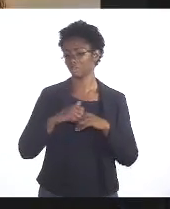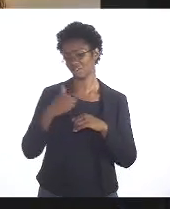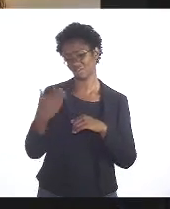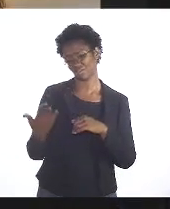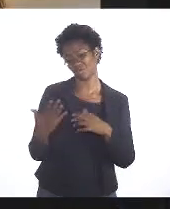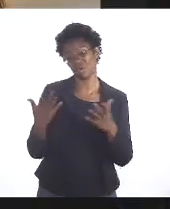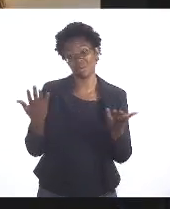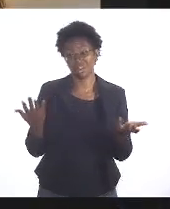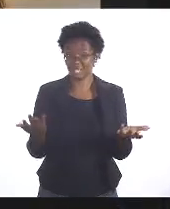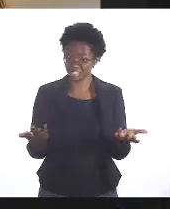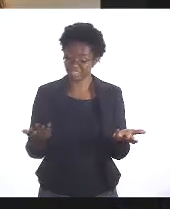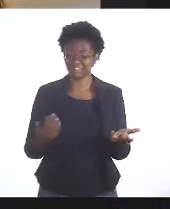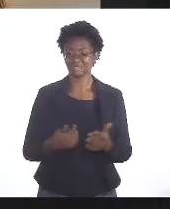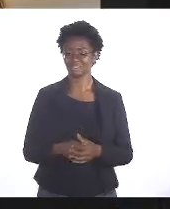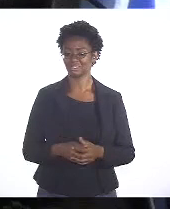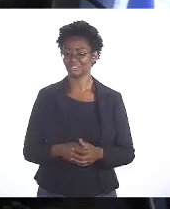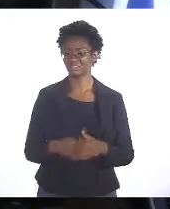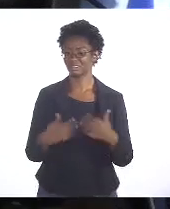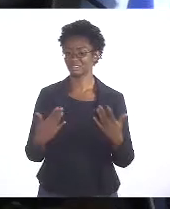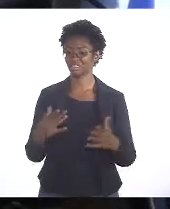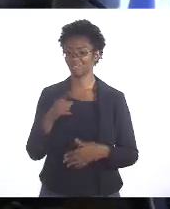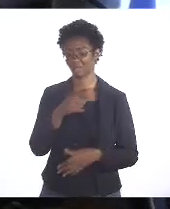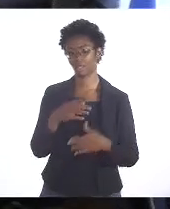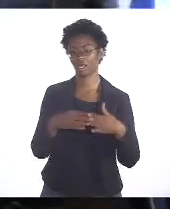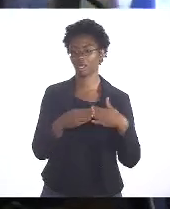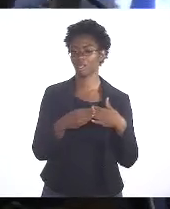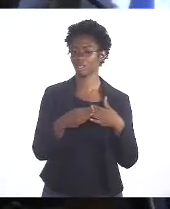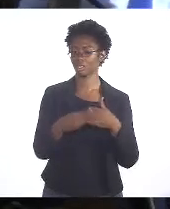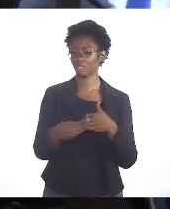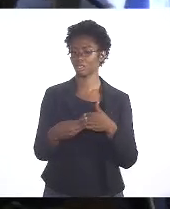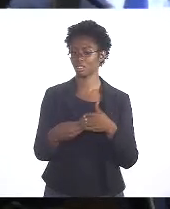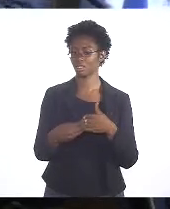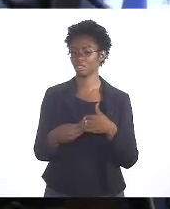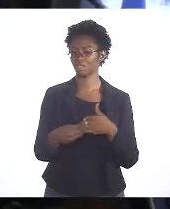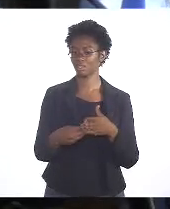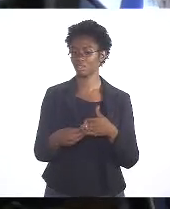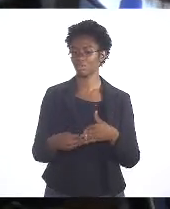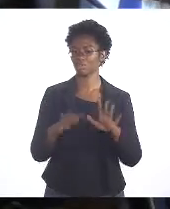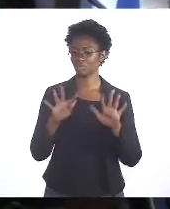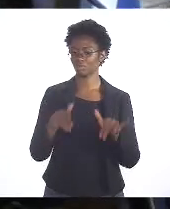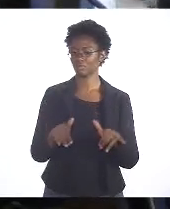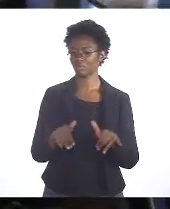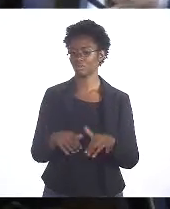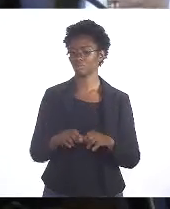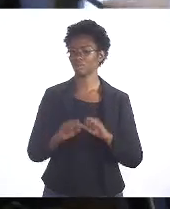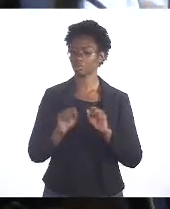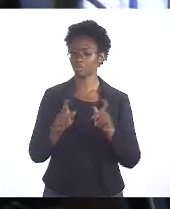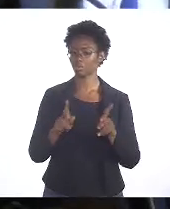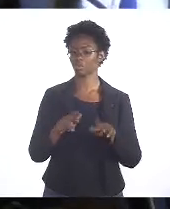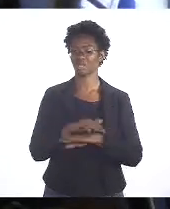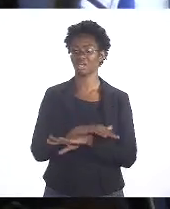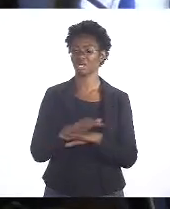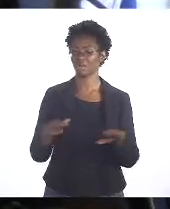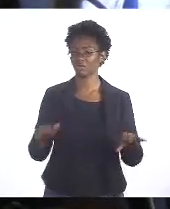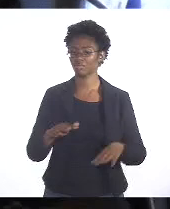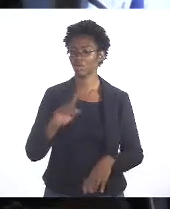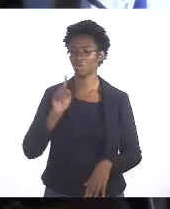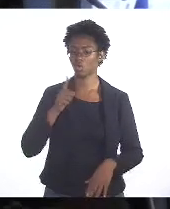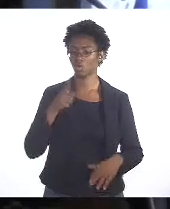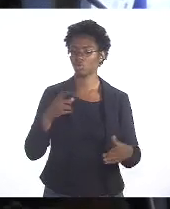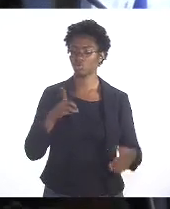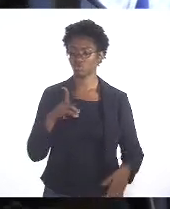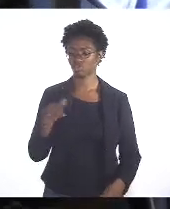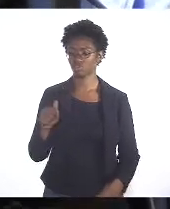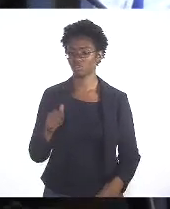uns tempos, para conduzir a expediente final. Então, está encerrada a ordem do dia, o